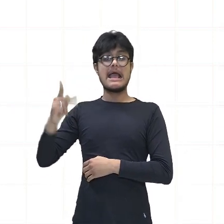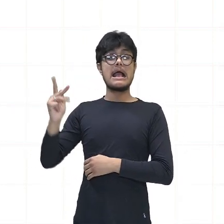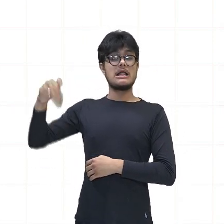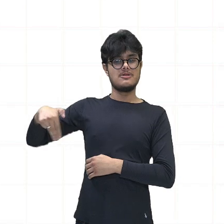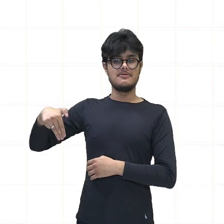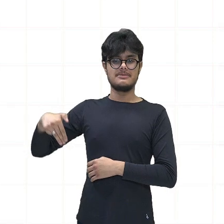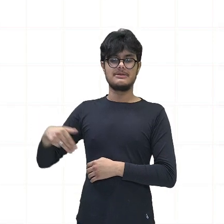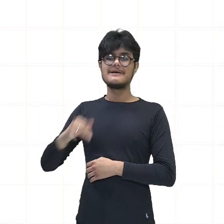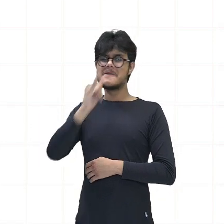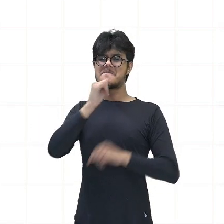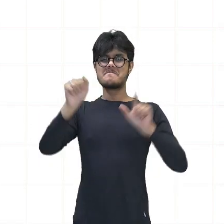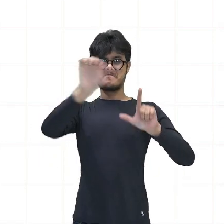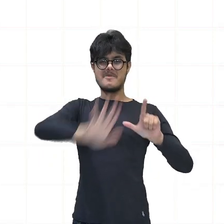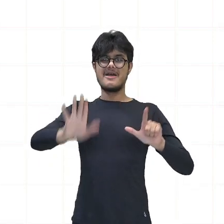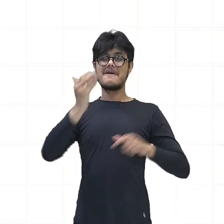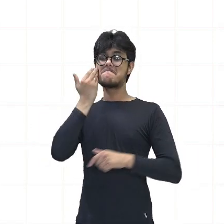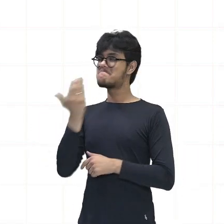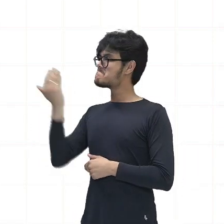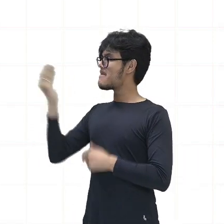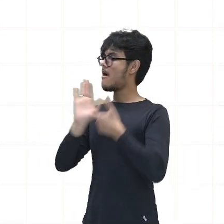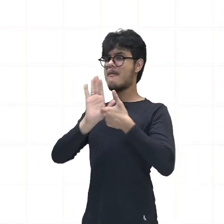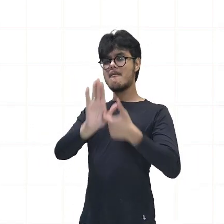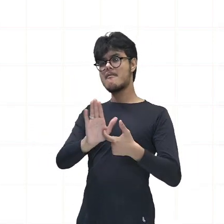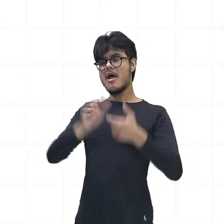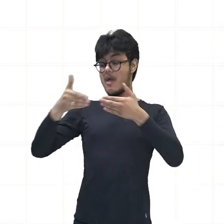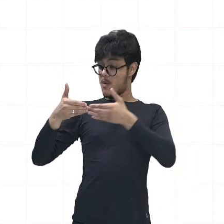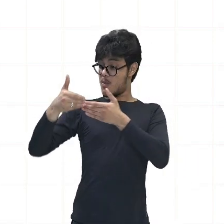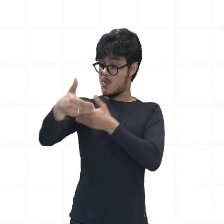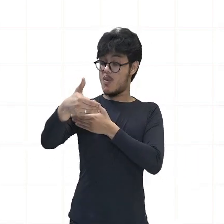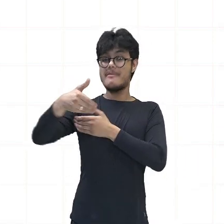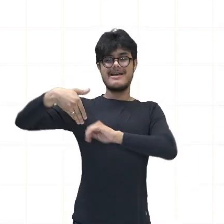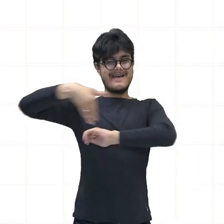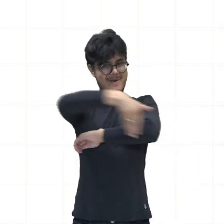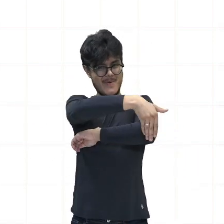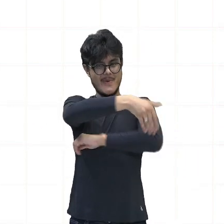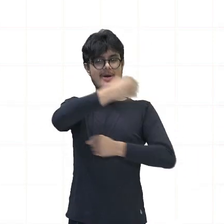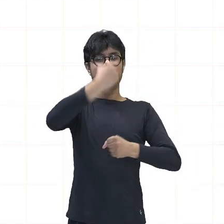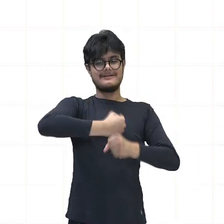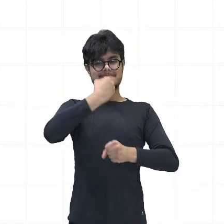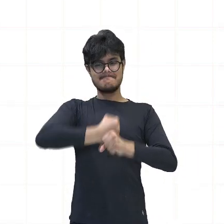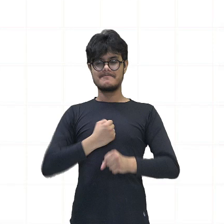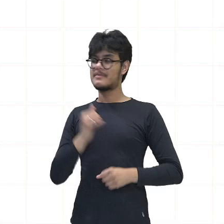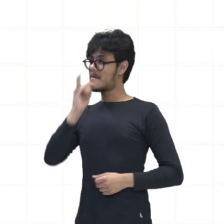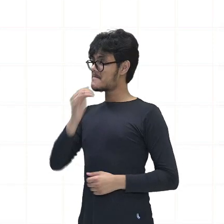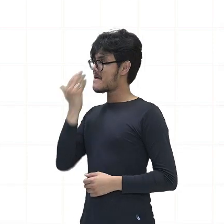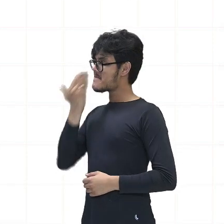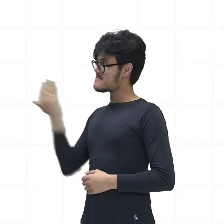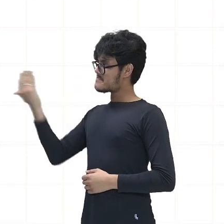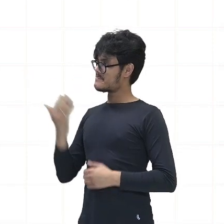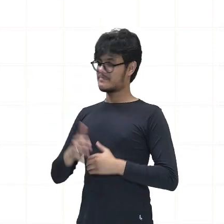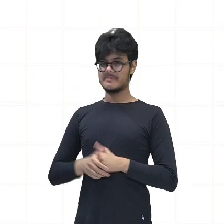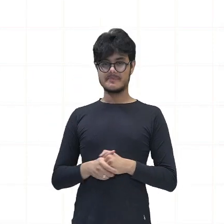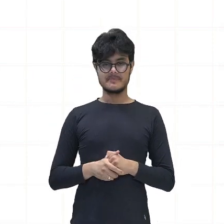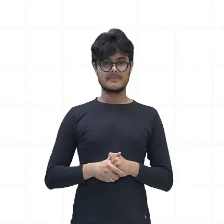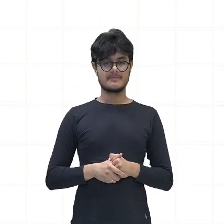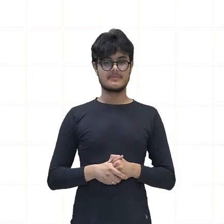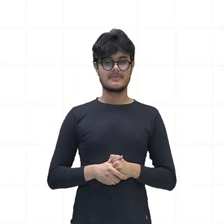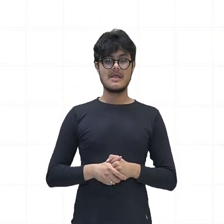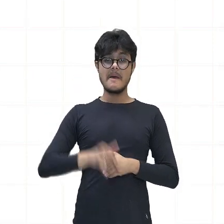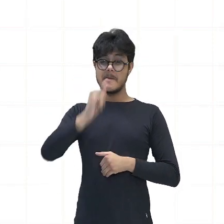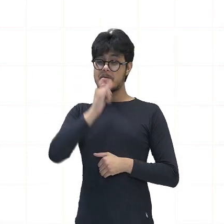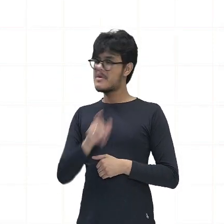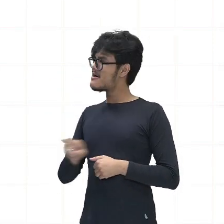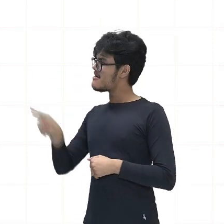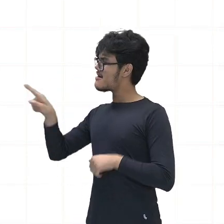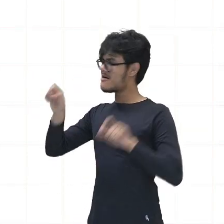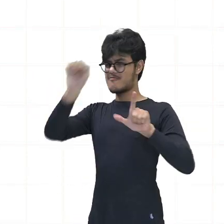a placa mostrando aí onde começa a Transamazônica, lá em Cabedelo, na Paraíba. E aí a gente vai ver nesse próximo mapa